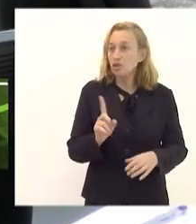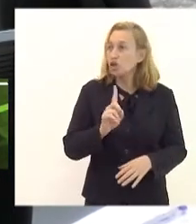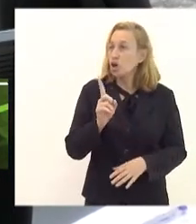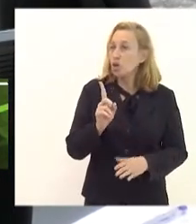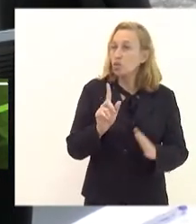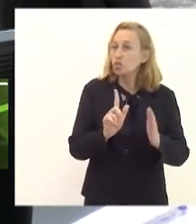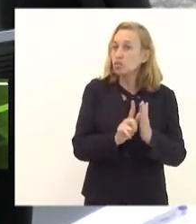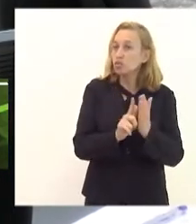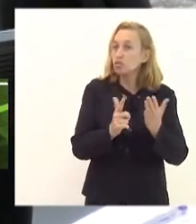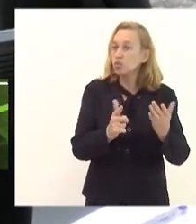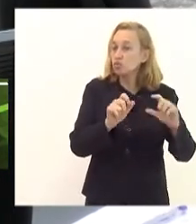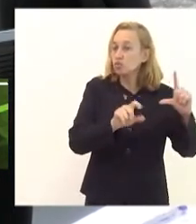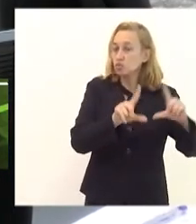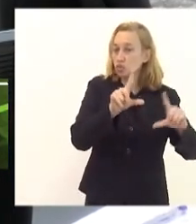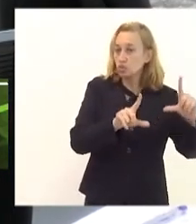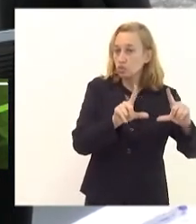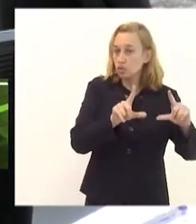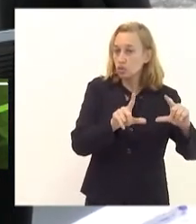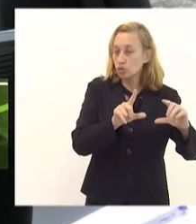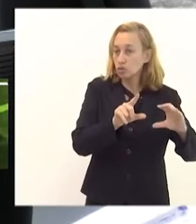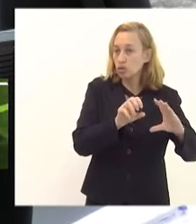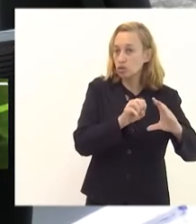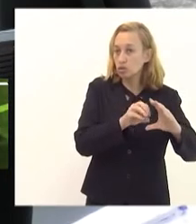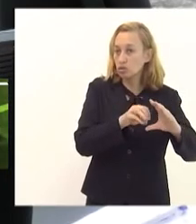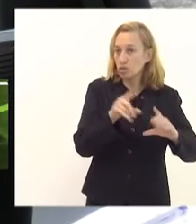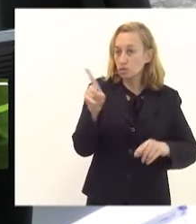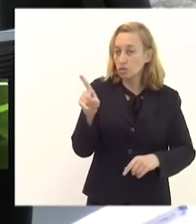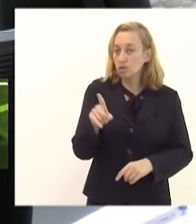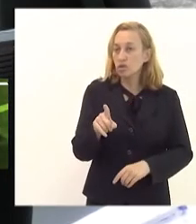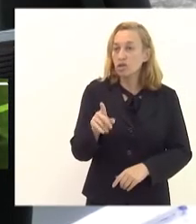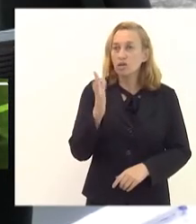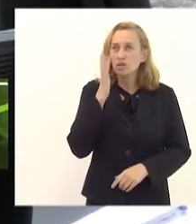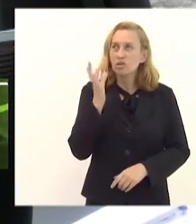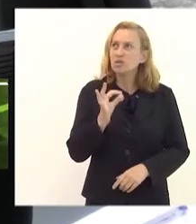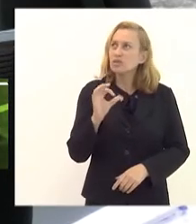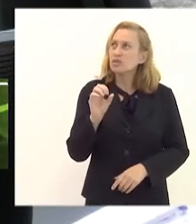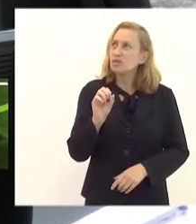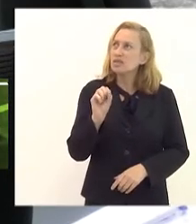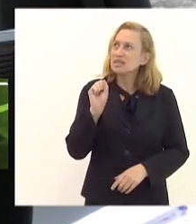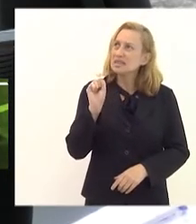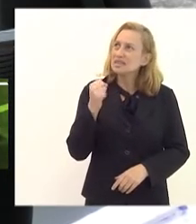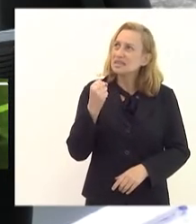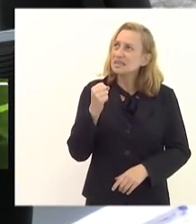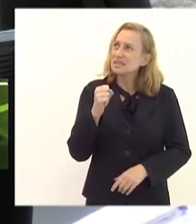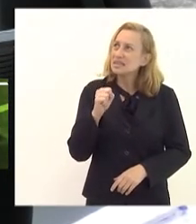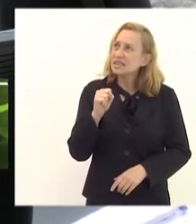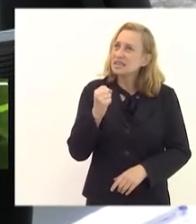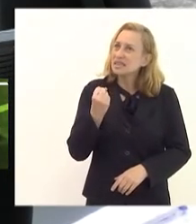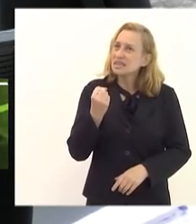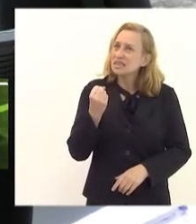Jornal Nacional, sobre as chuvas, não sei se foi em Sergipe,